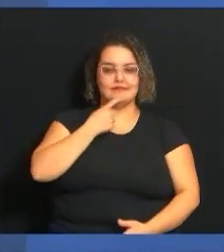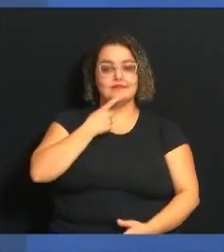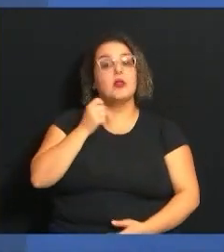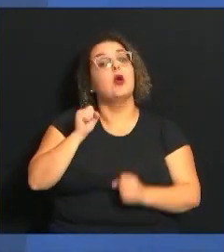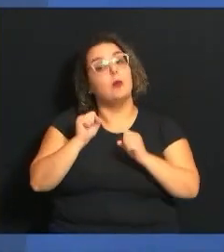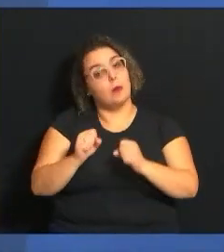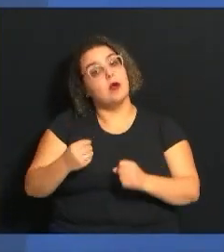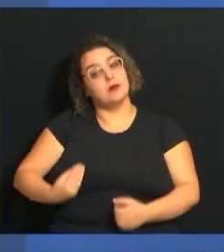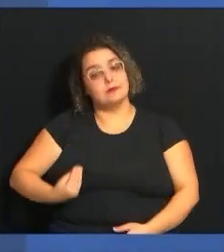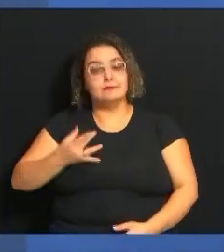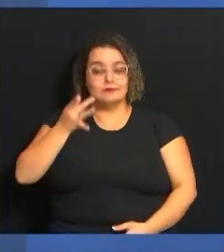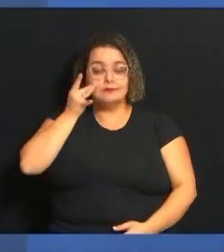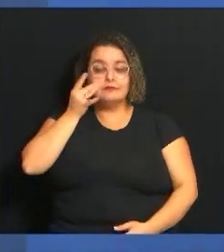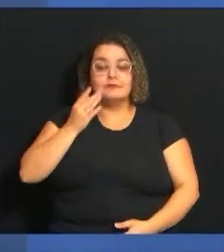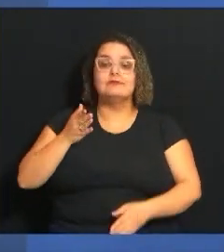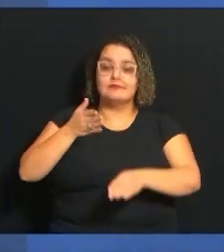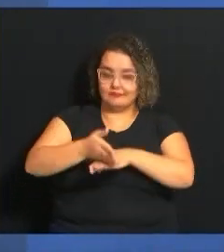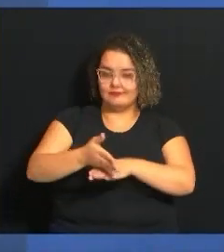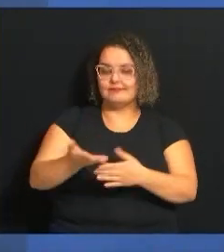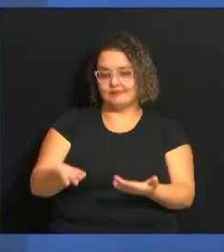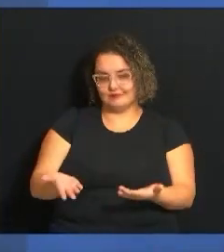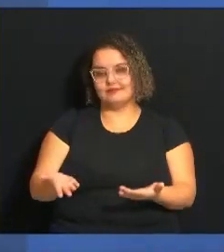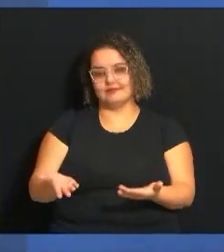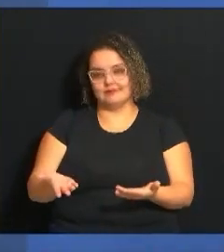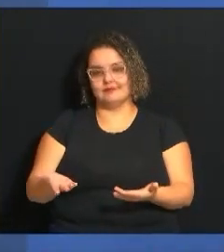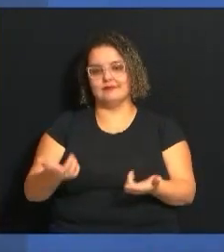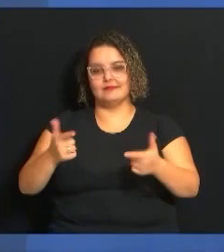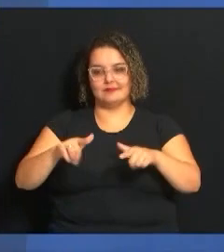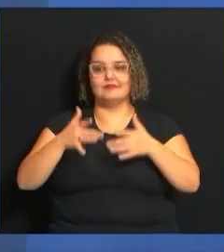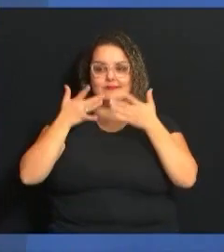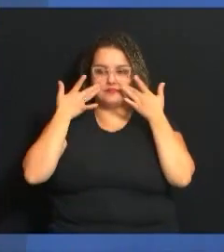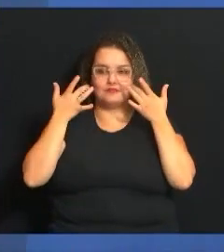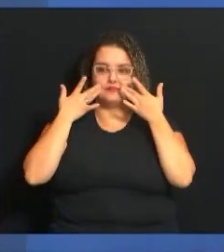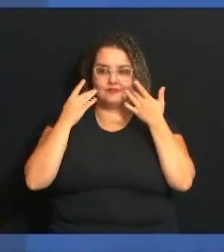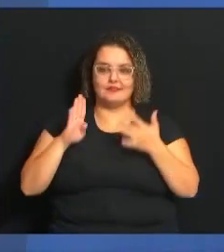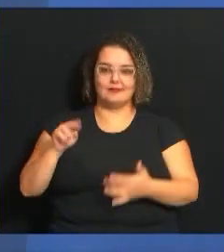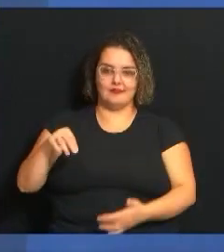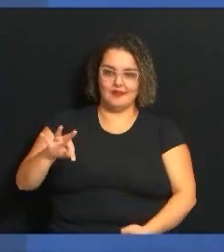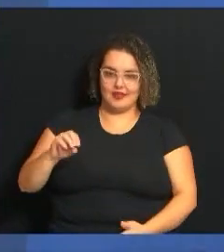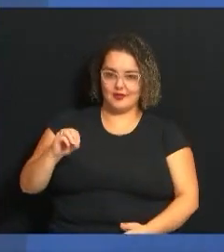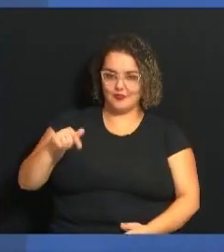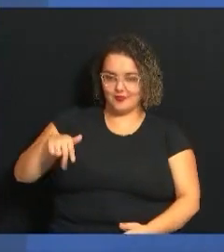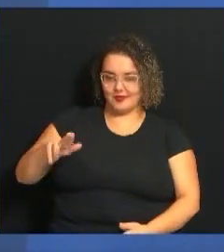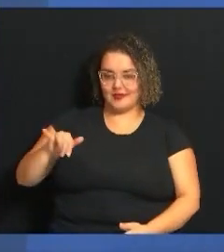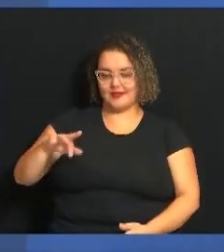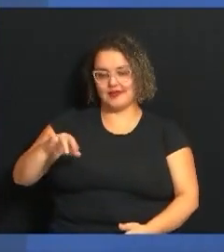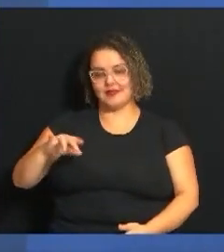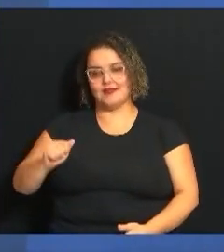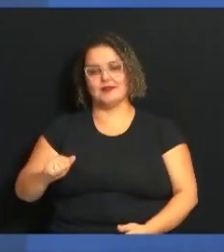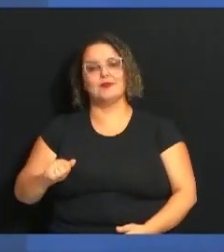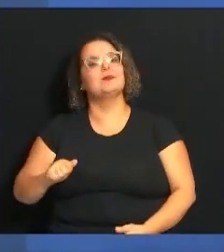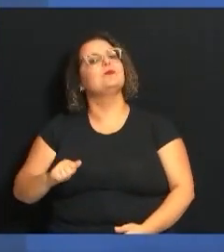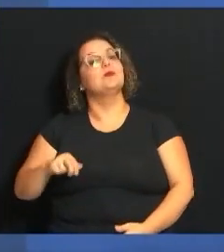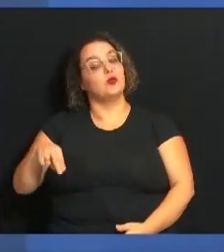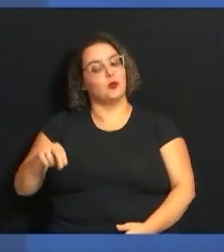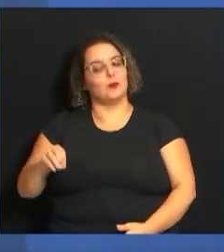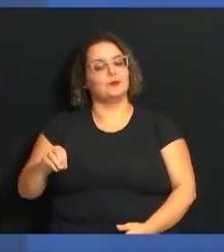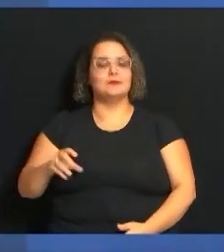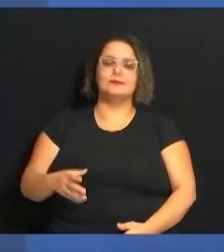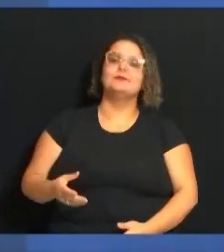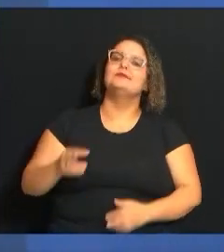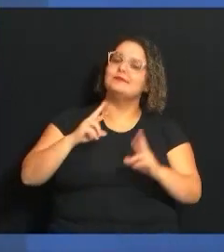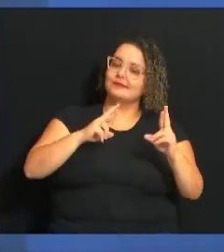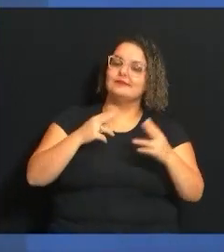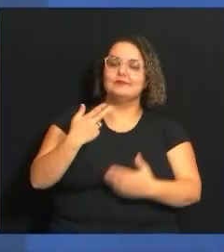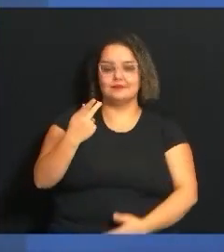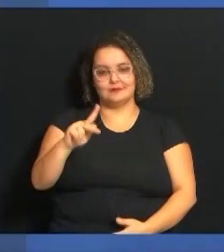também participar presencial indo lá no teatro. A gente, claro, espera a sua companhia aí em toda a nossa programação,